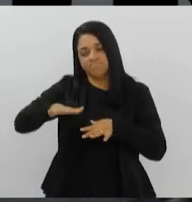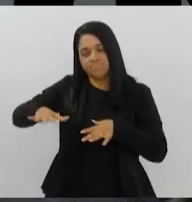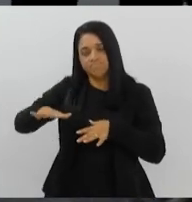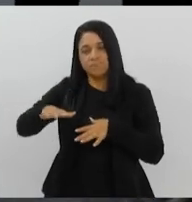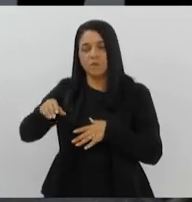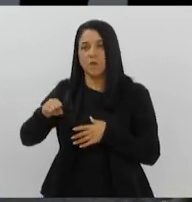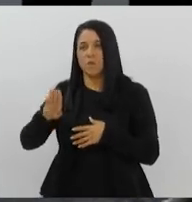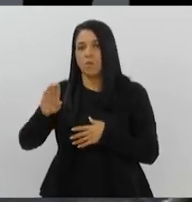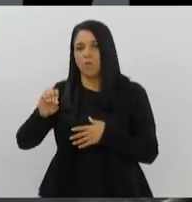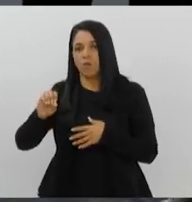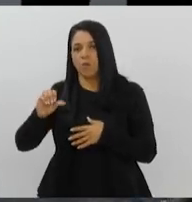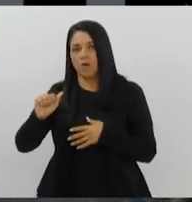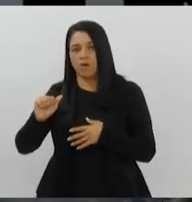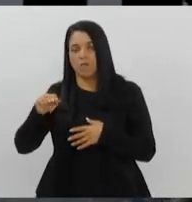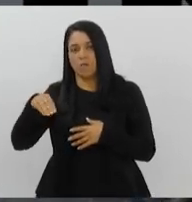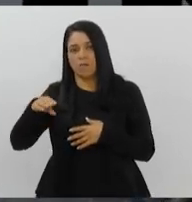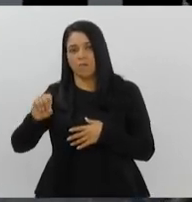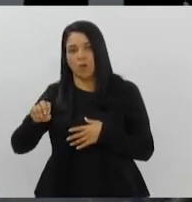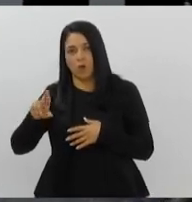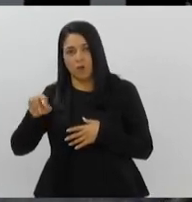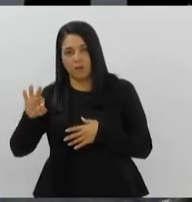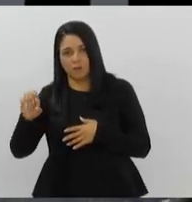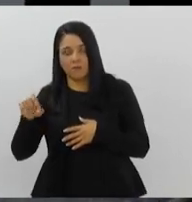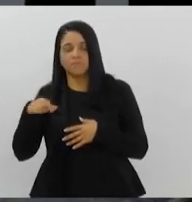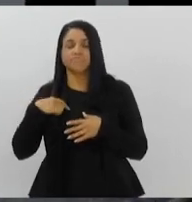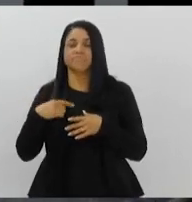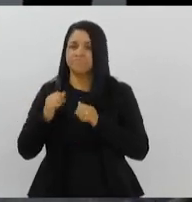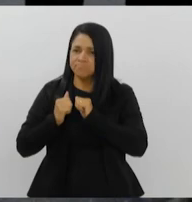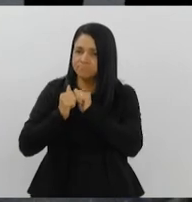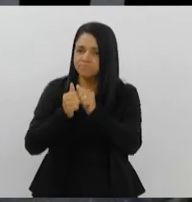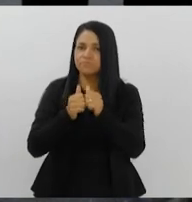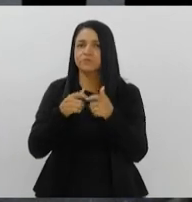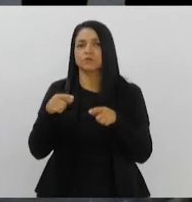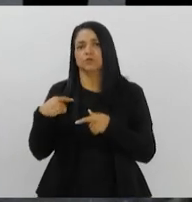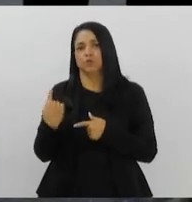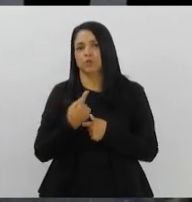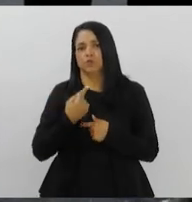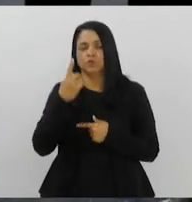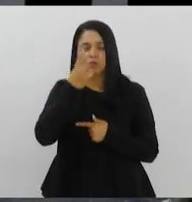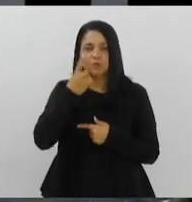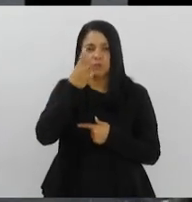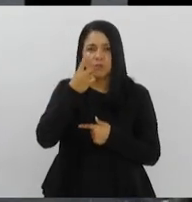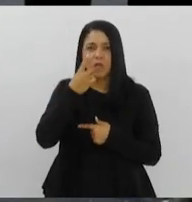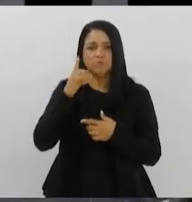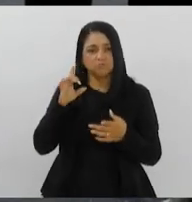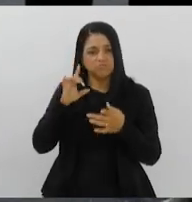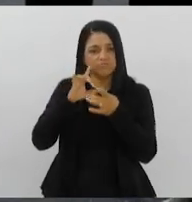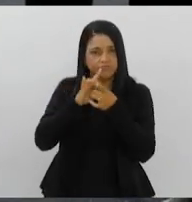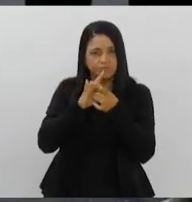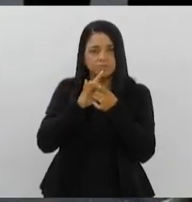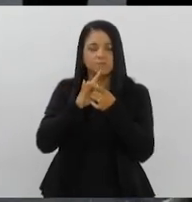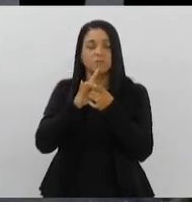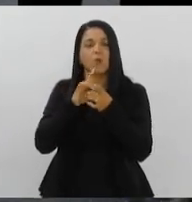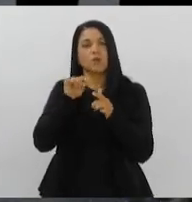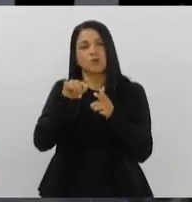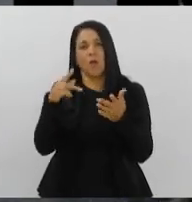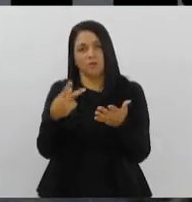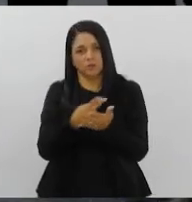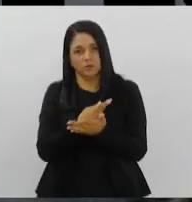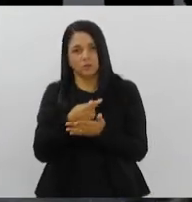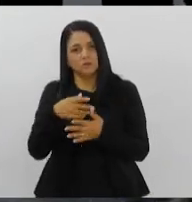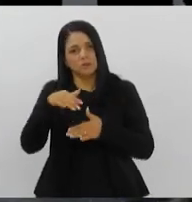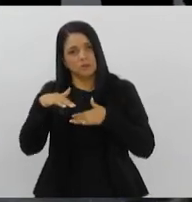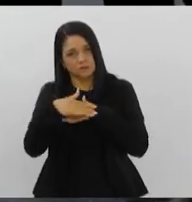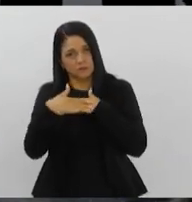Assembleia Legislativa que estão totalmente ligados ao que está acontecendo lá na ponta, né?